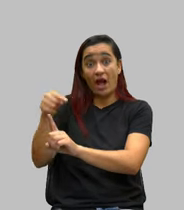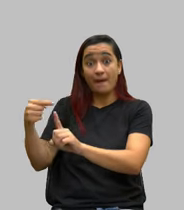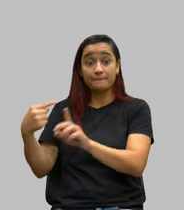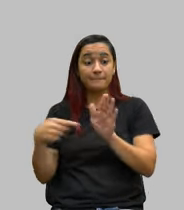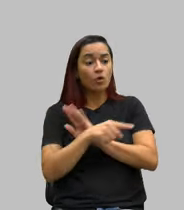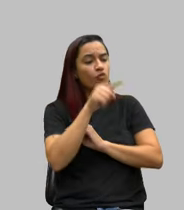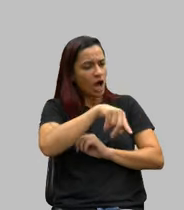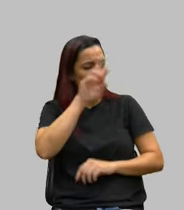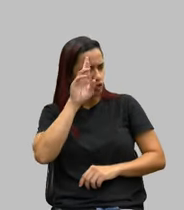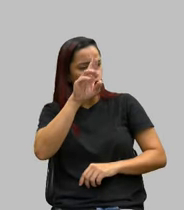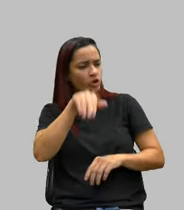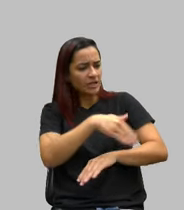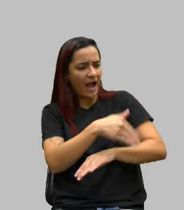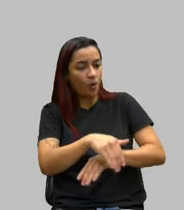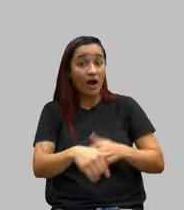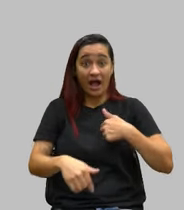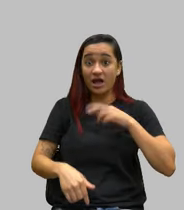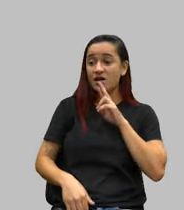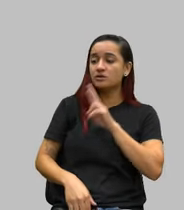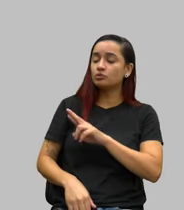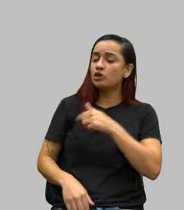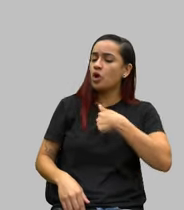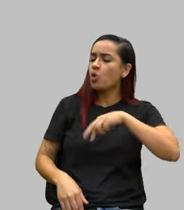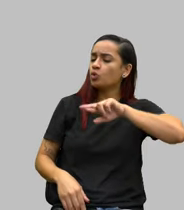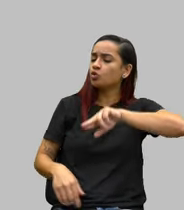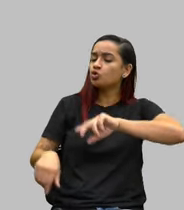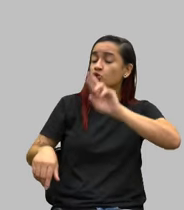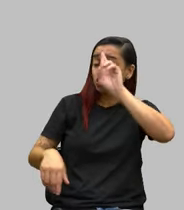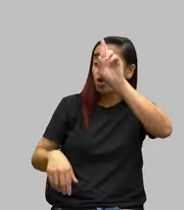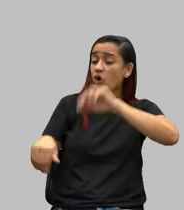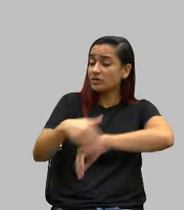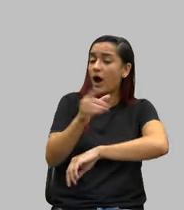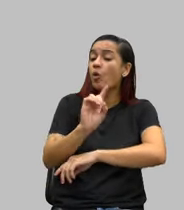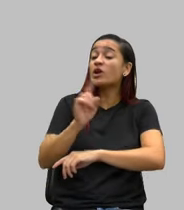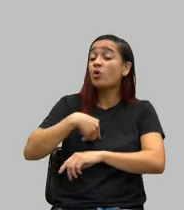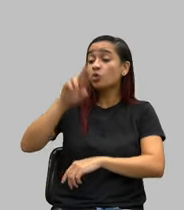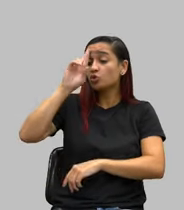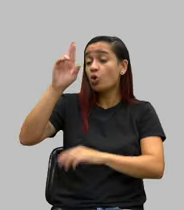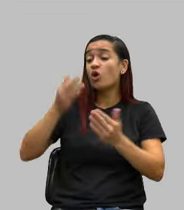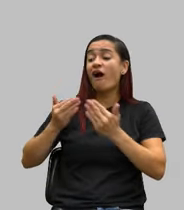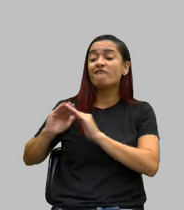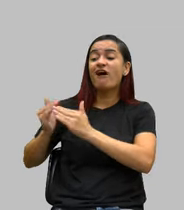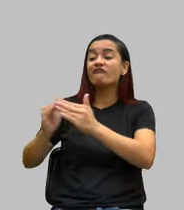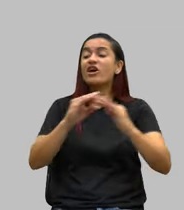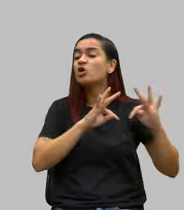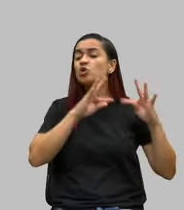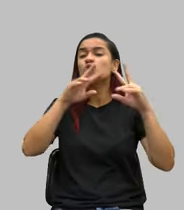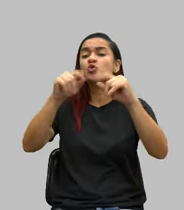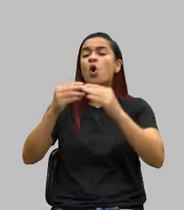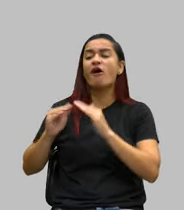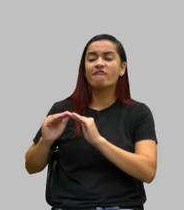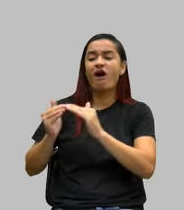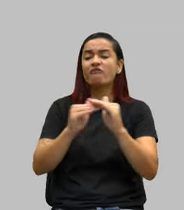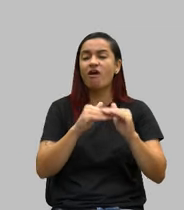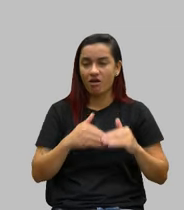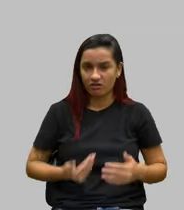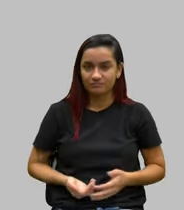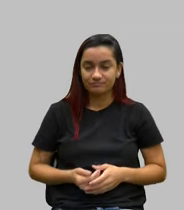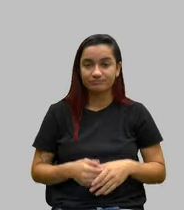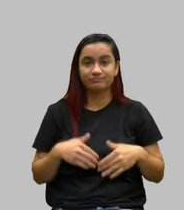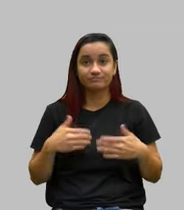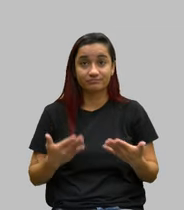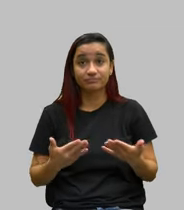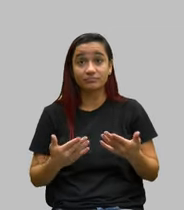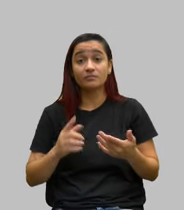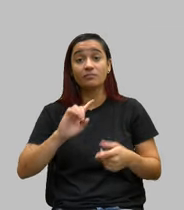não sou o dono da rua sou o dono da favela o dono de toda a favela e logo atrás depois que ele